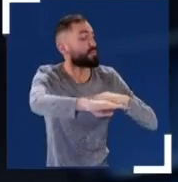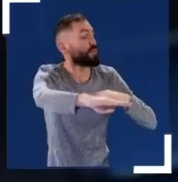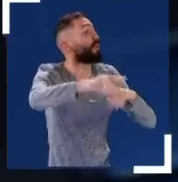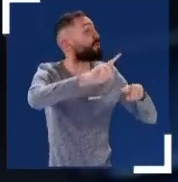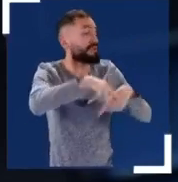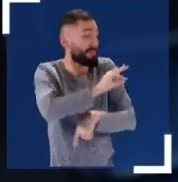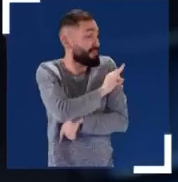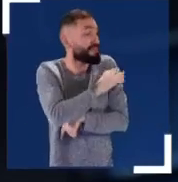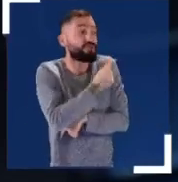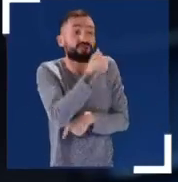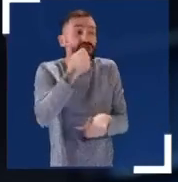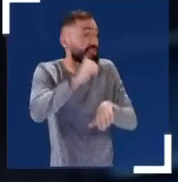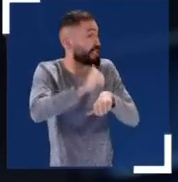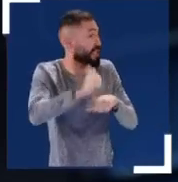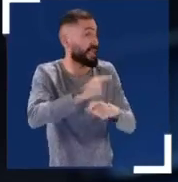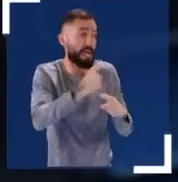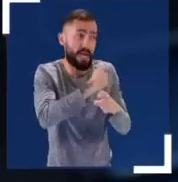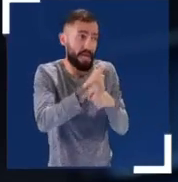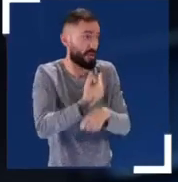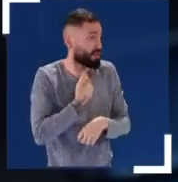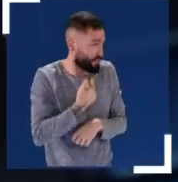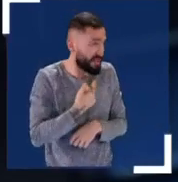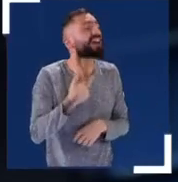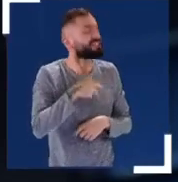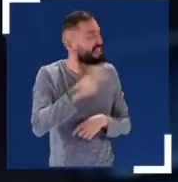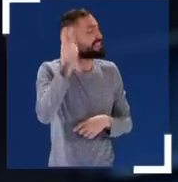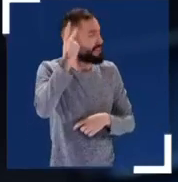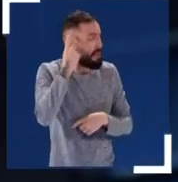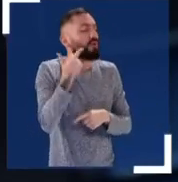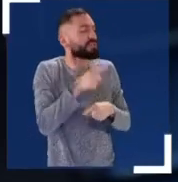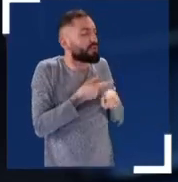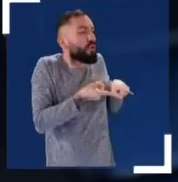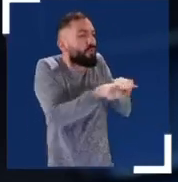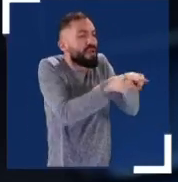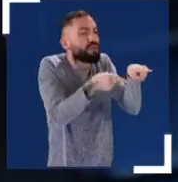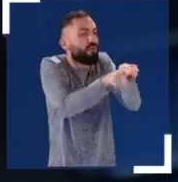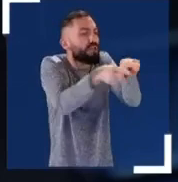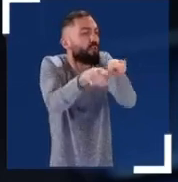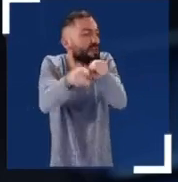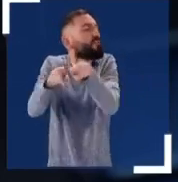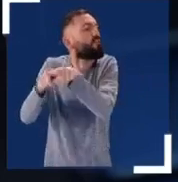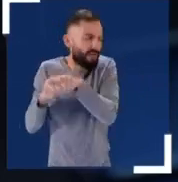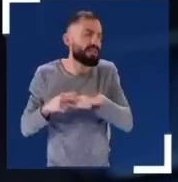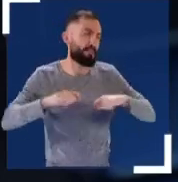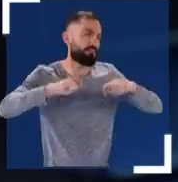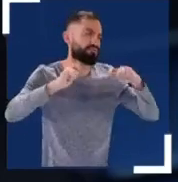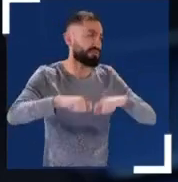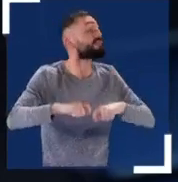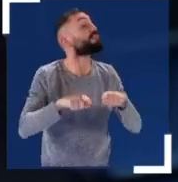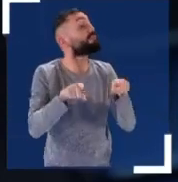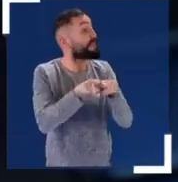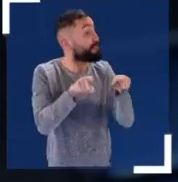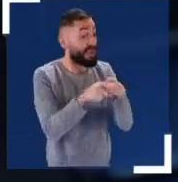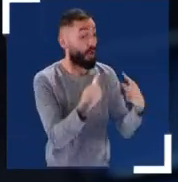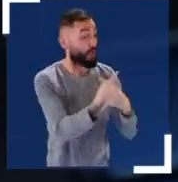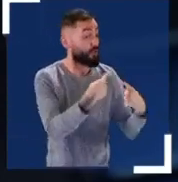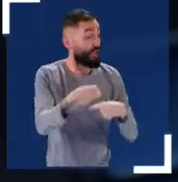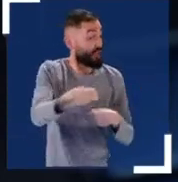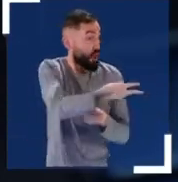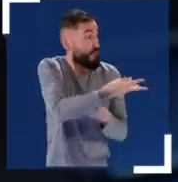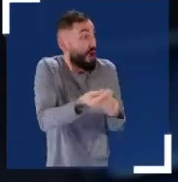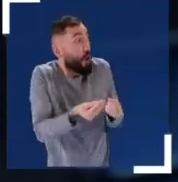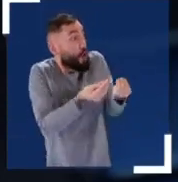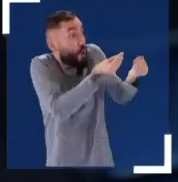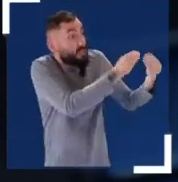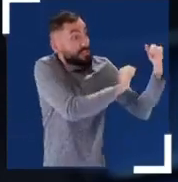Nós fizemos dezenas, centenas de convênios em São Paulo, é possível fazer isso. As novas concessões de rodovias, elas podem ser feitas